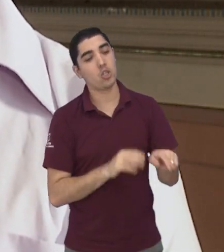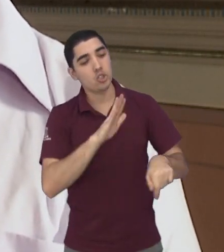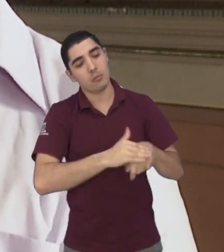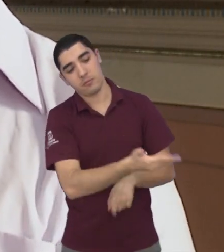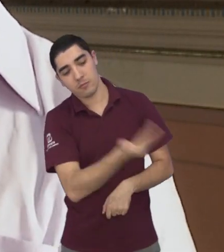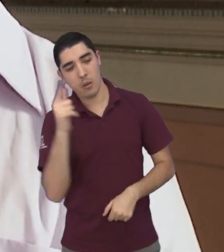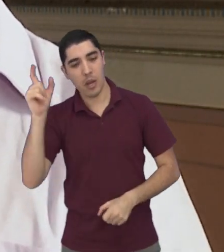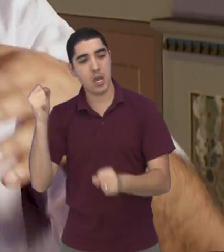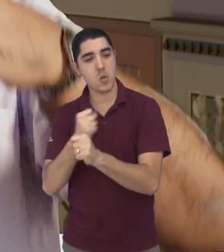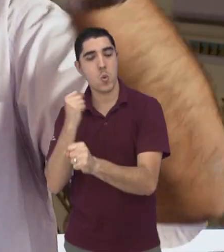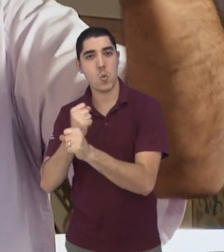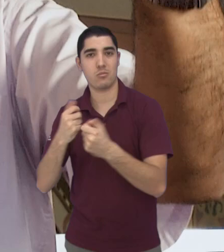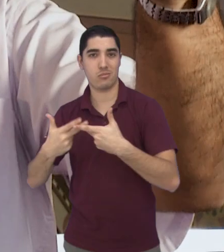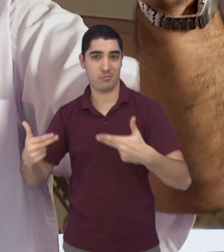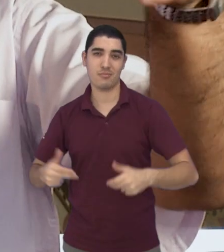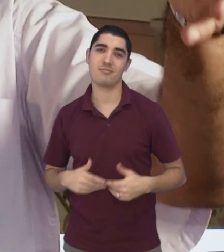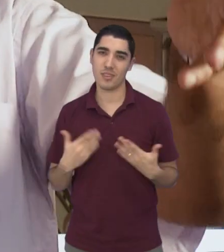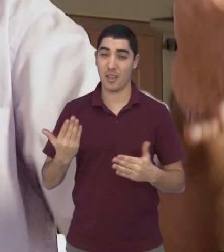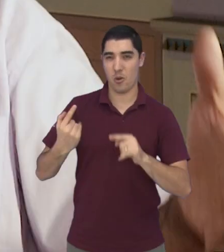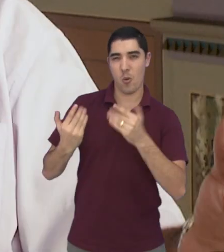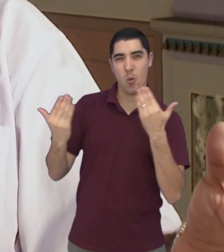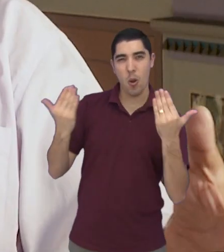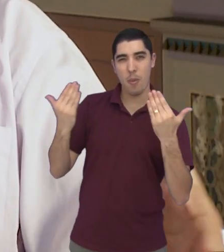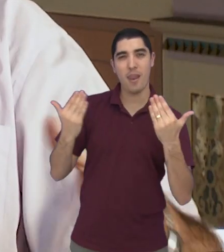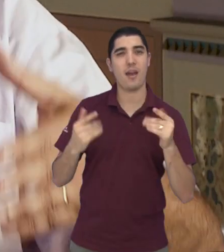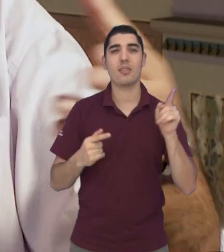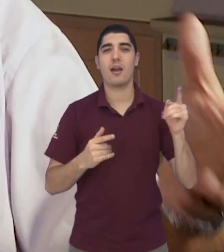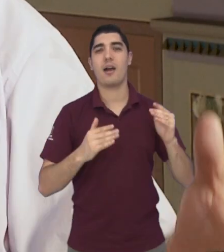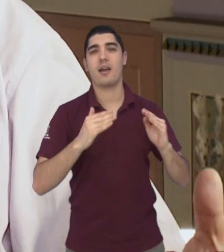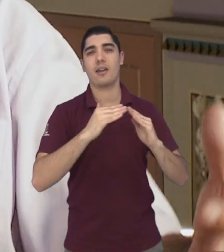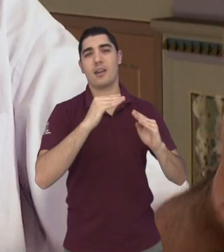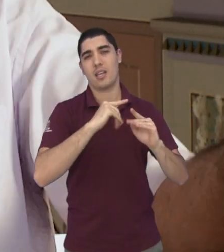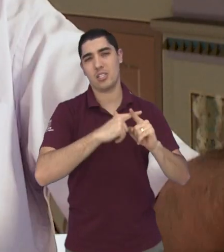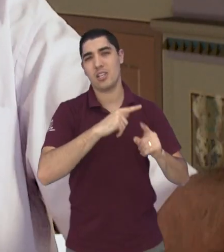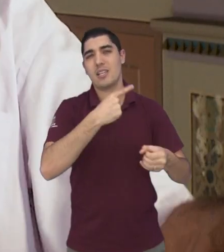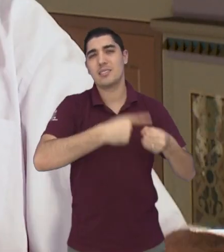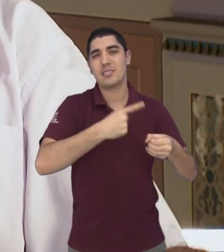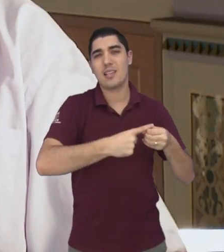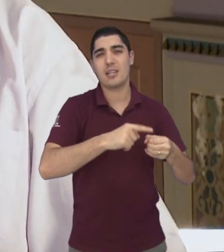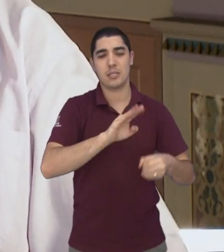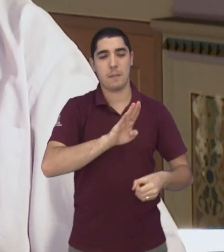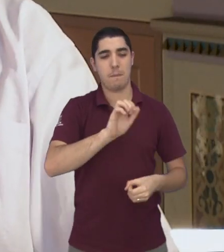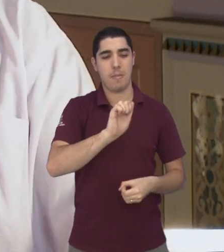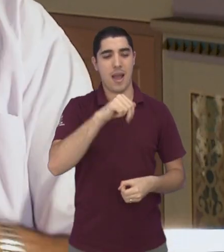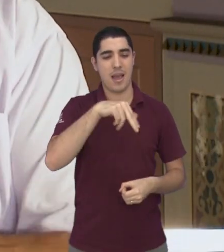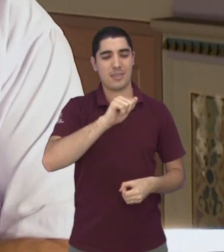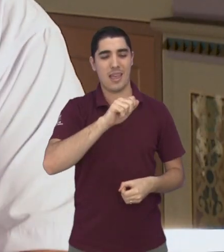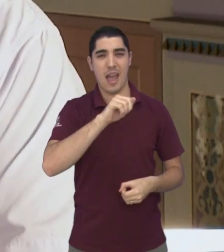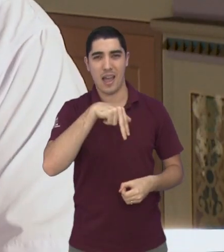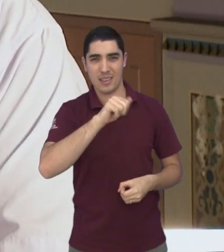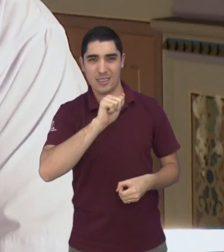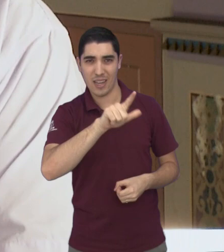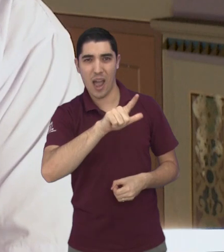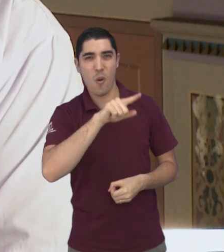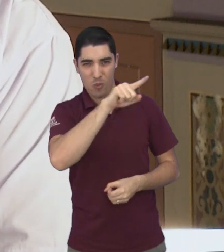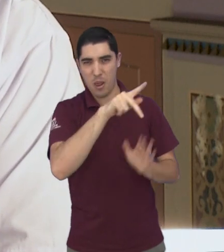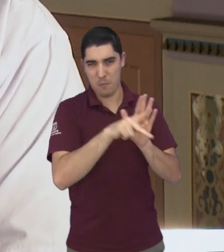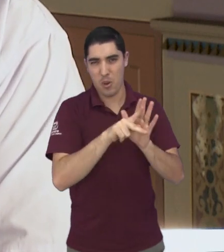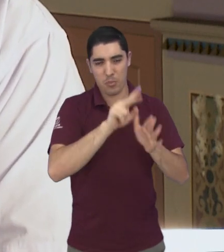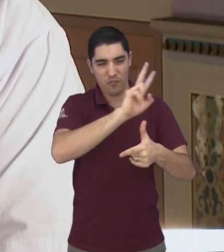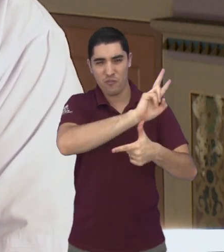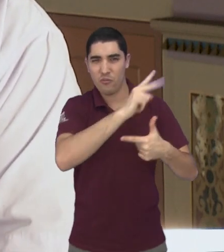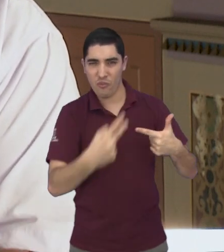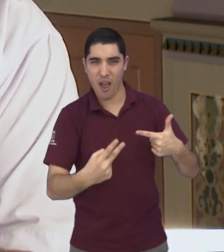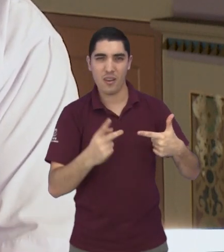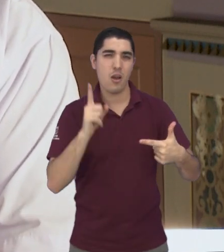agora, 1930, não dá para comparar, por exemplo, com as igrejas de Bananal, por exemplo, do Vale Histórico, que lá o café fazia riqueza. O café também foi pujante aqui em São José dos